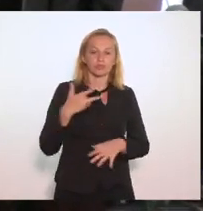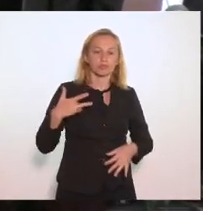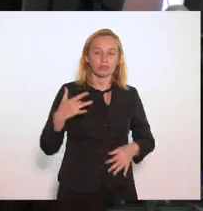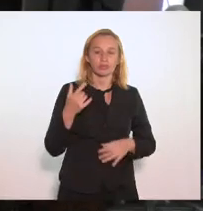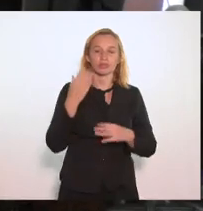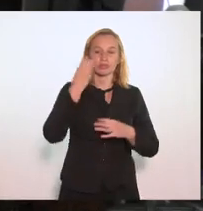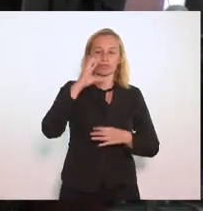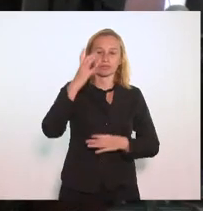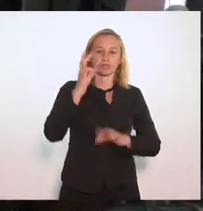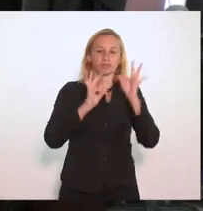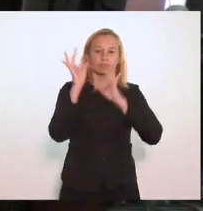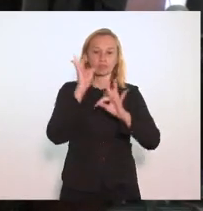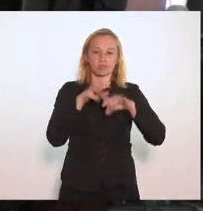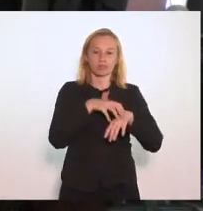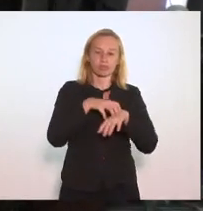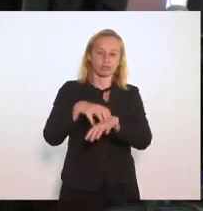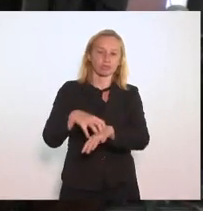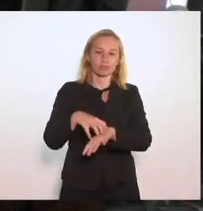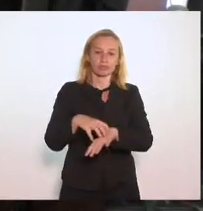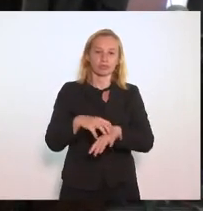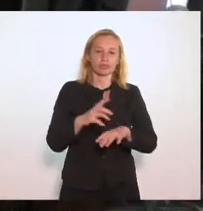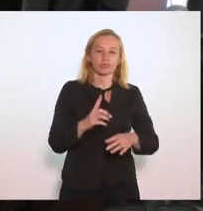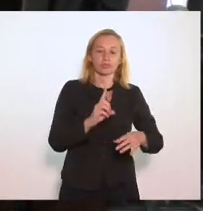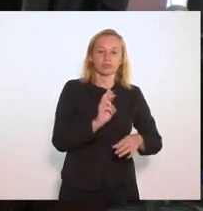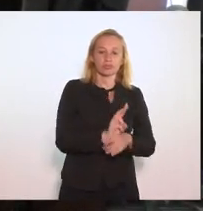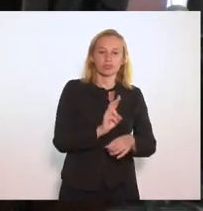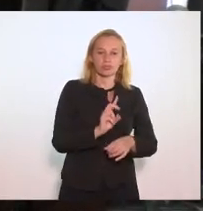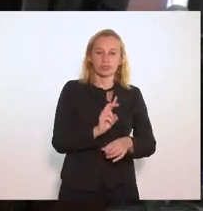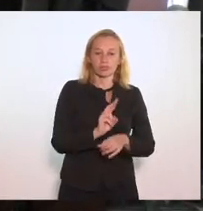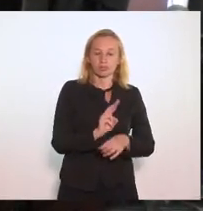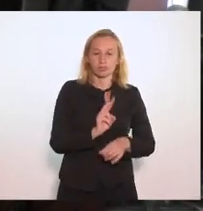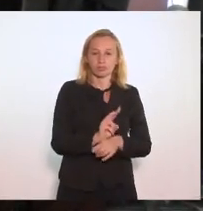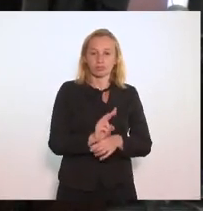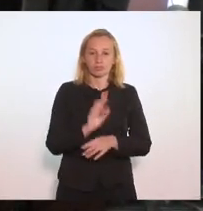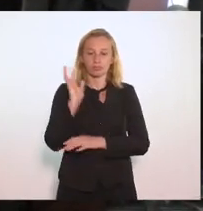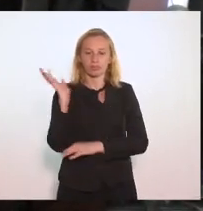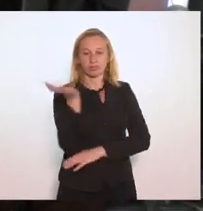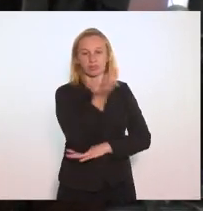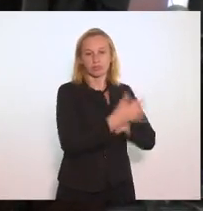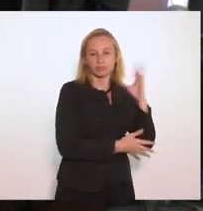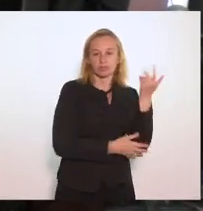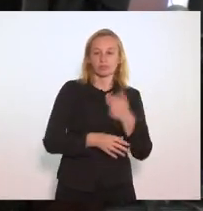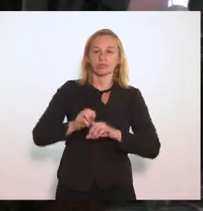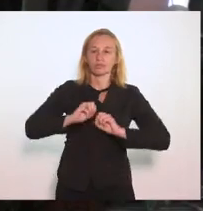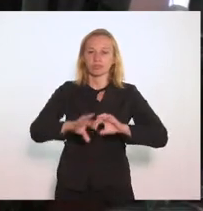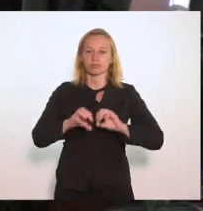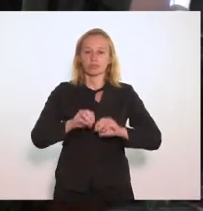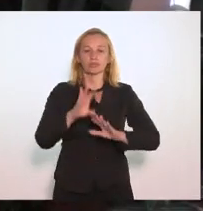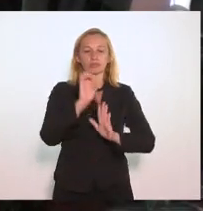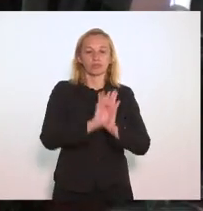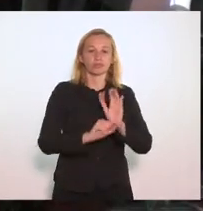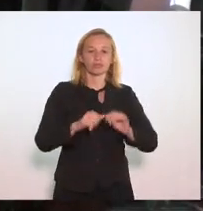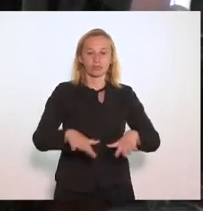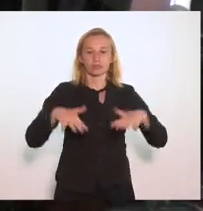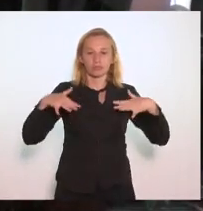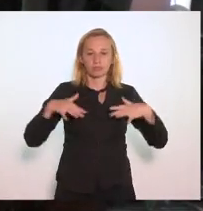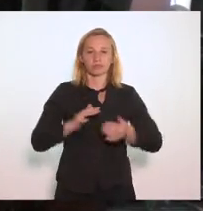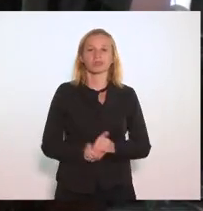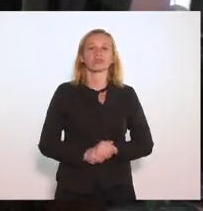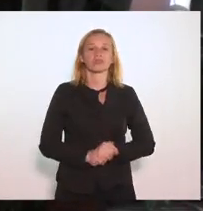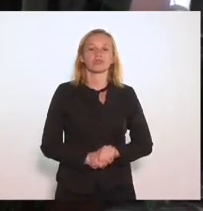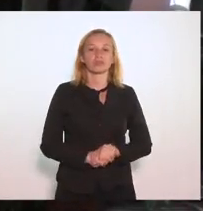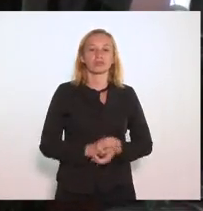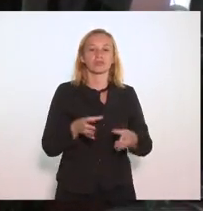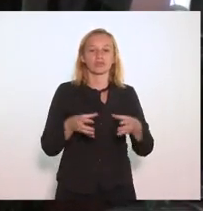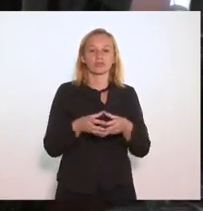de ciência e tecnologia, de transporte, defesa do meio ambiente, economia e educação Sobre as emendas de plenário Para emitir